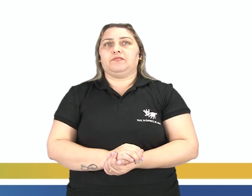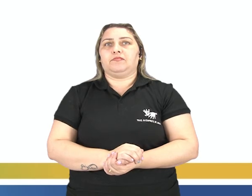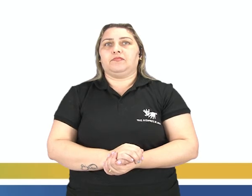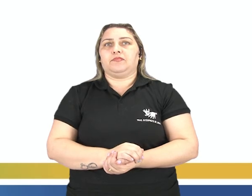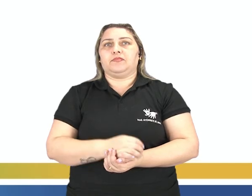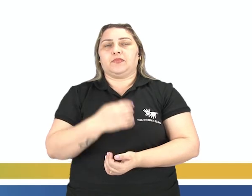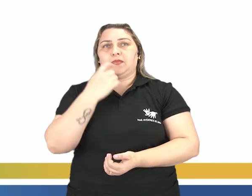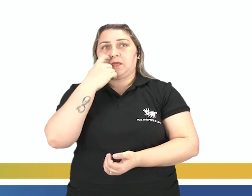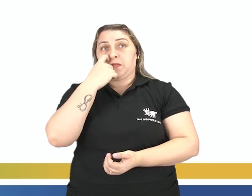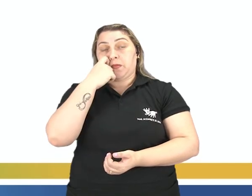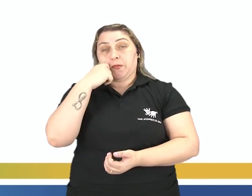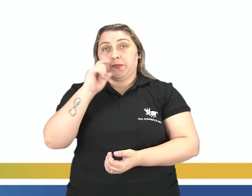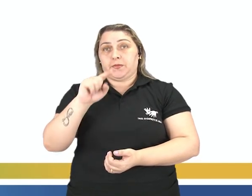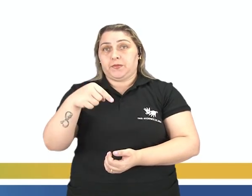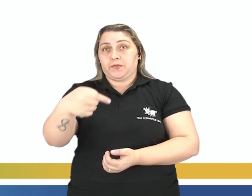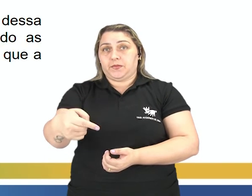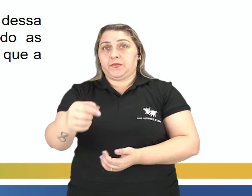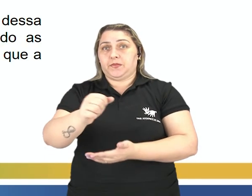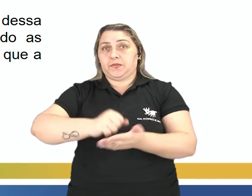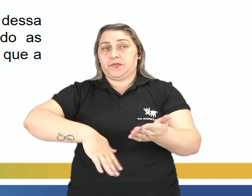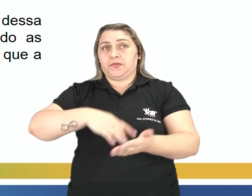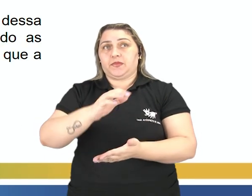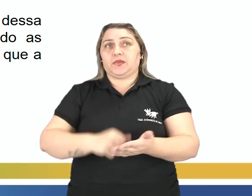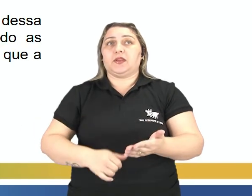assassinato. Vamos lá.